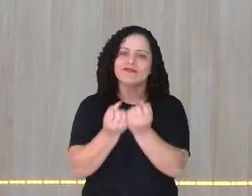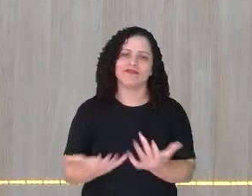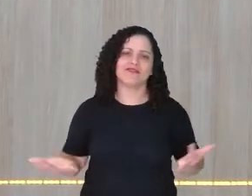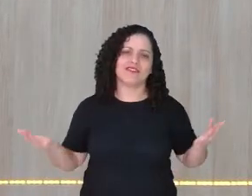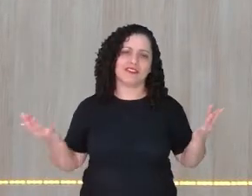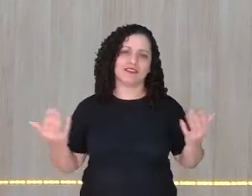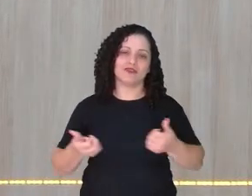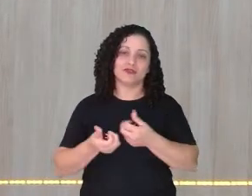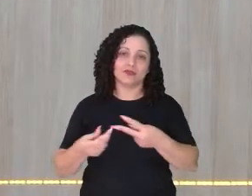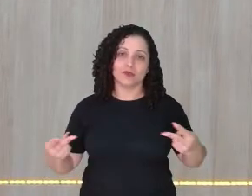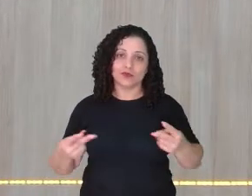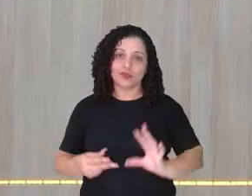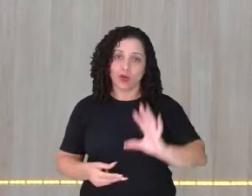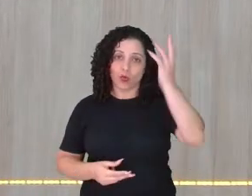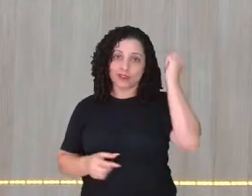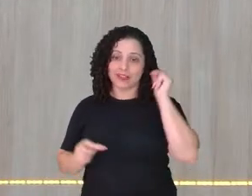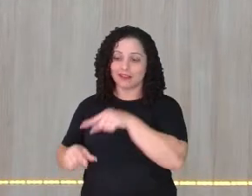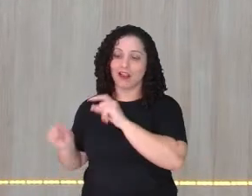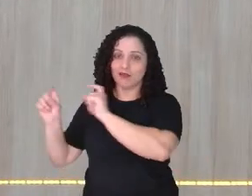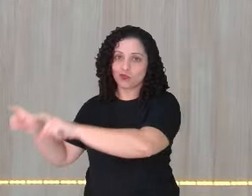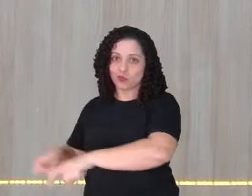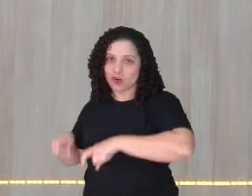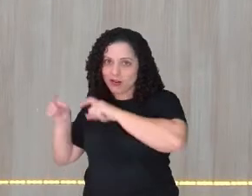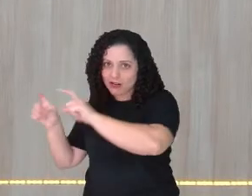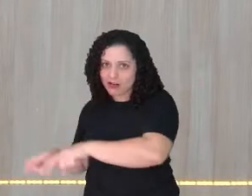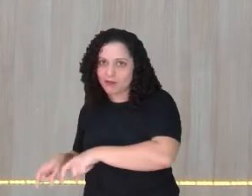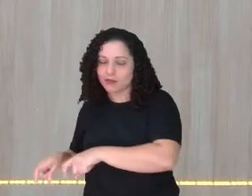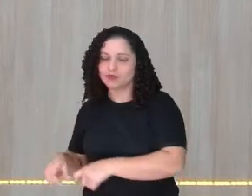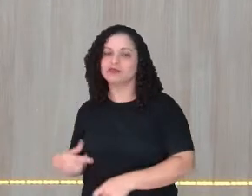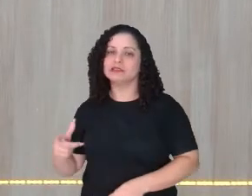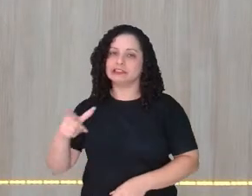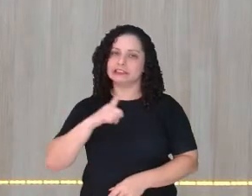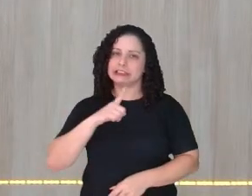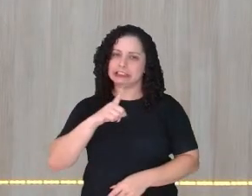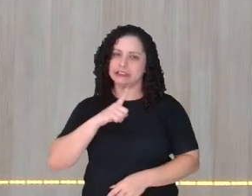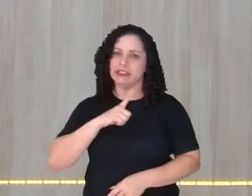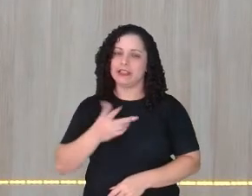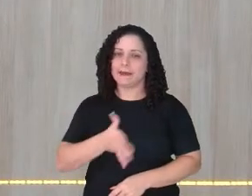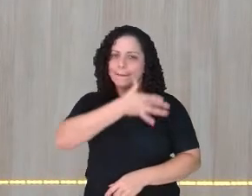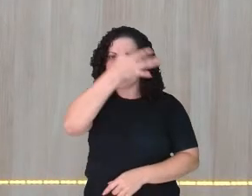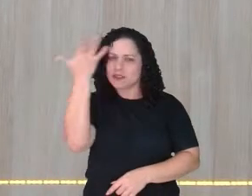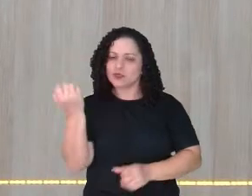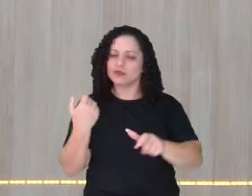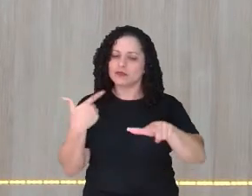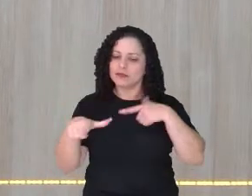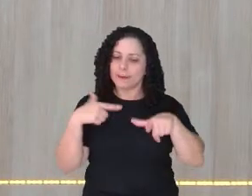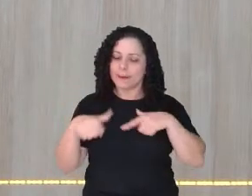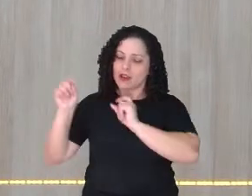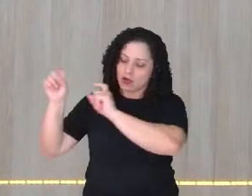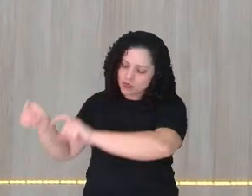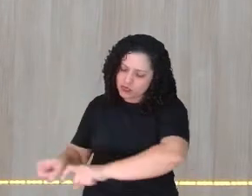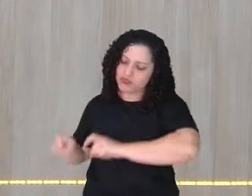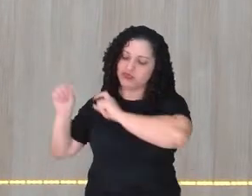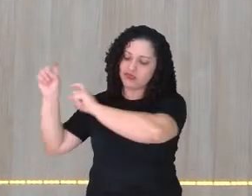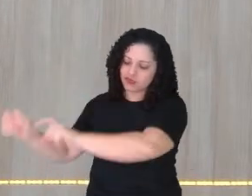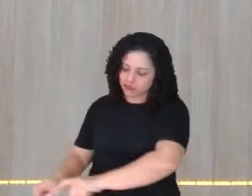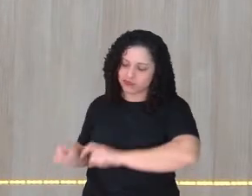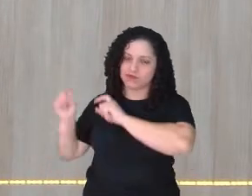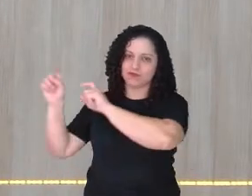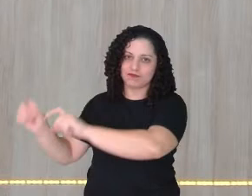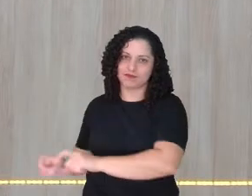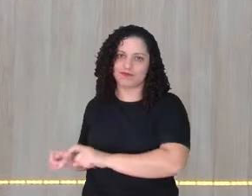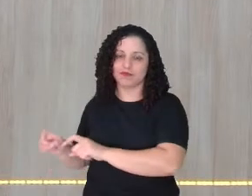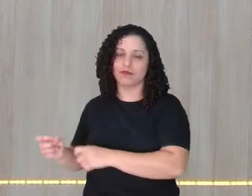é enfrentada no campo, principalmente desse pequeno, né, agricultor, que muitas vezes,